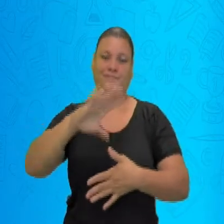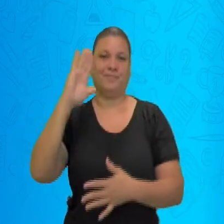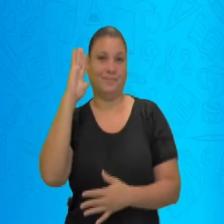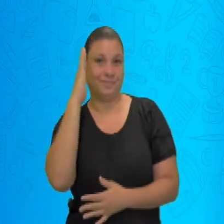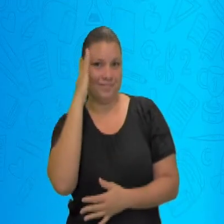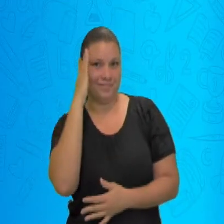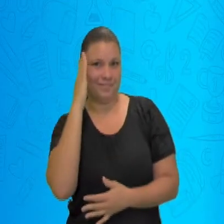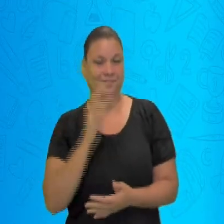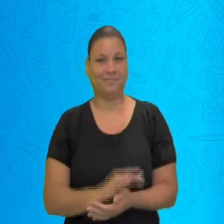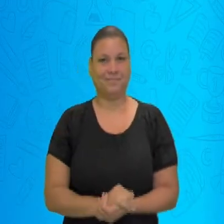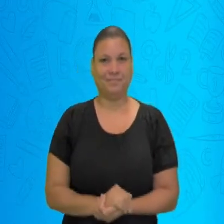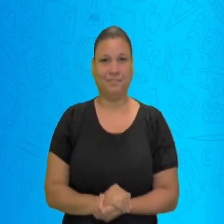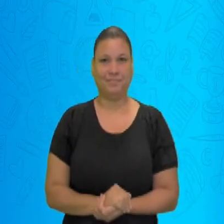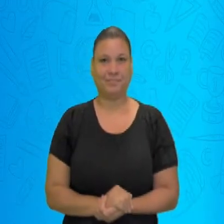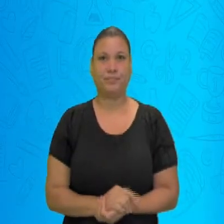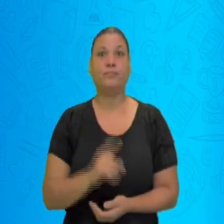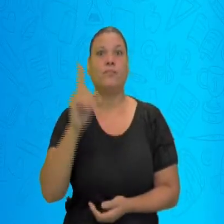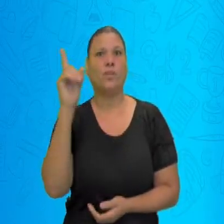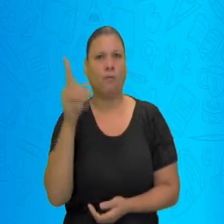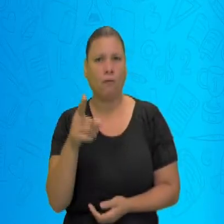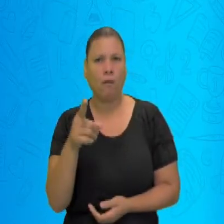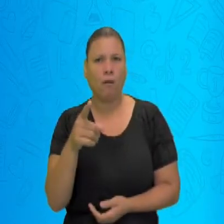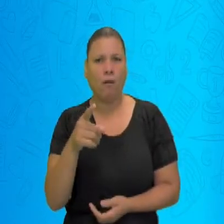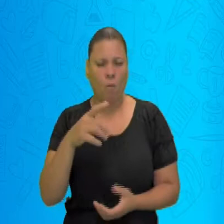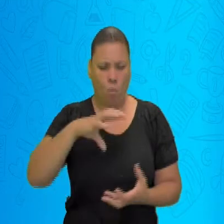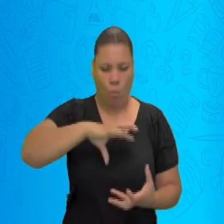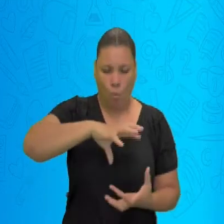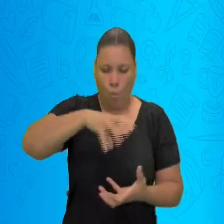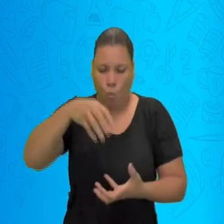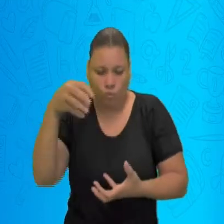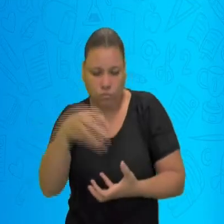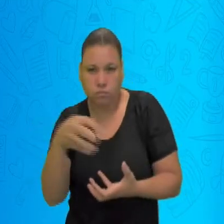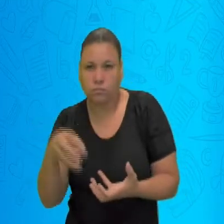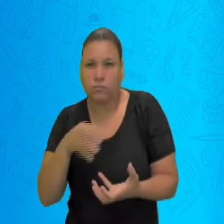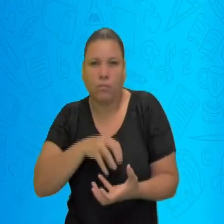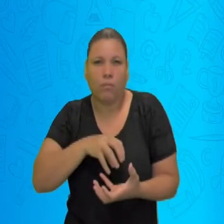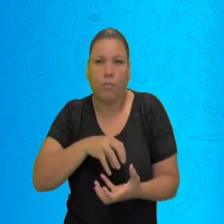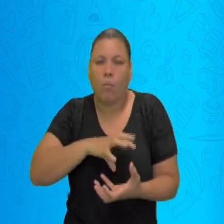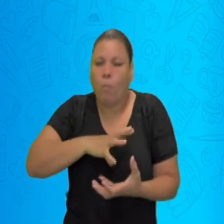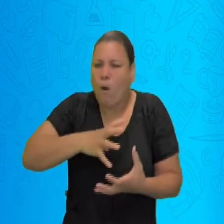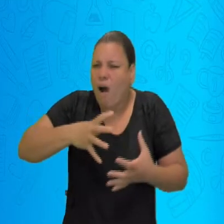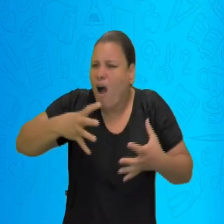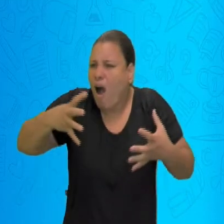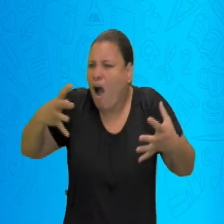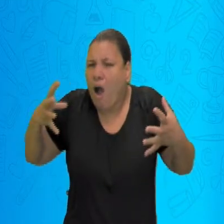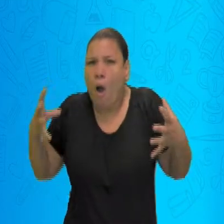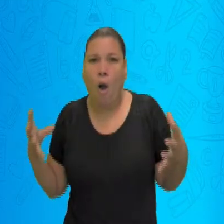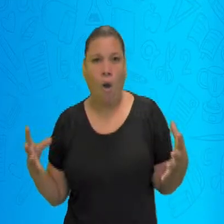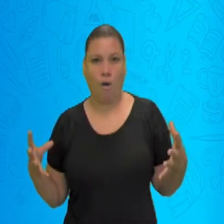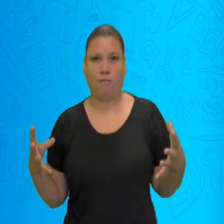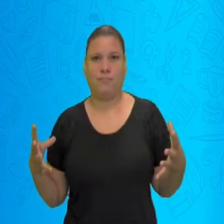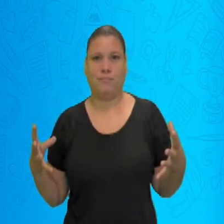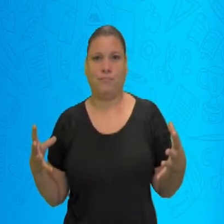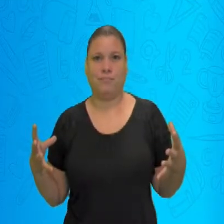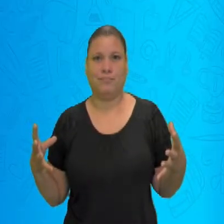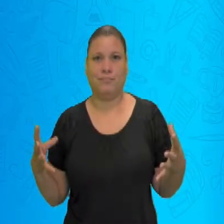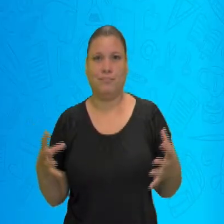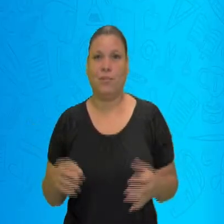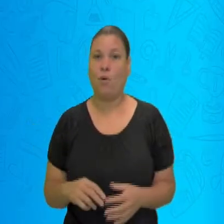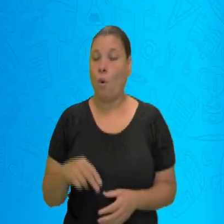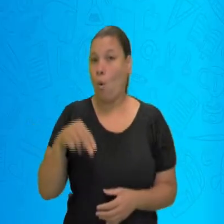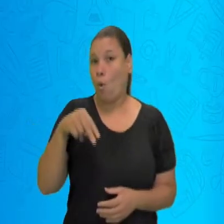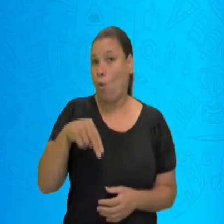maior continente em extensão norte-sul, localizado no hemisfério